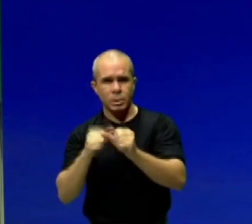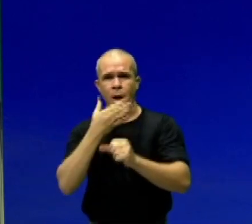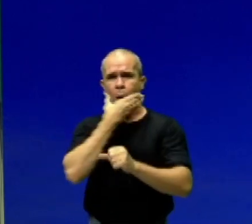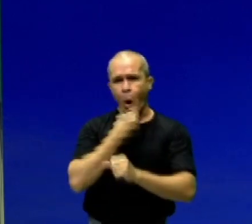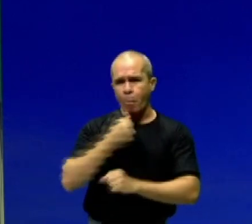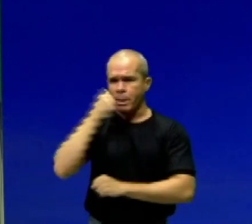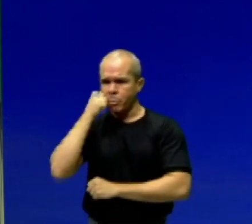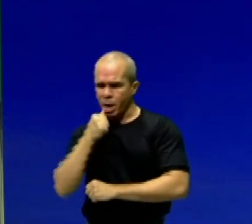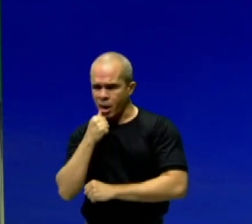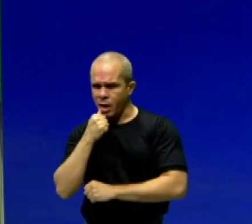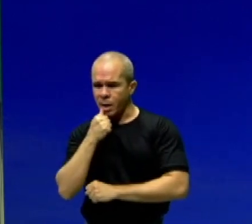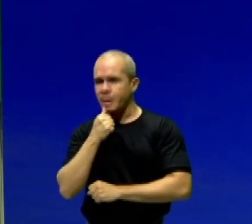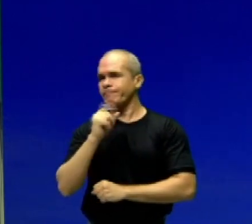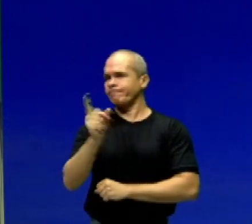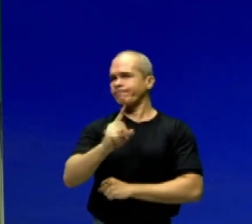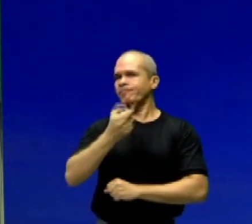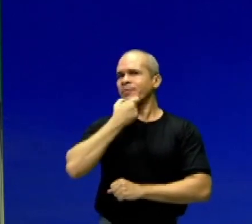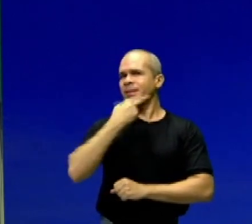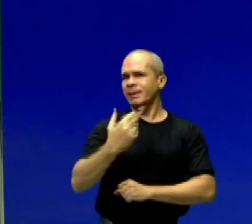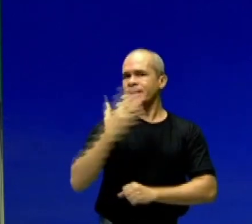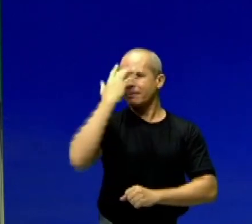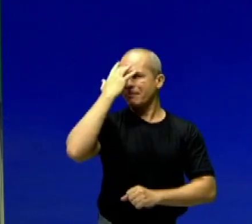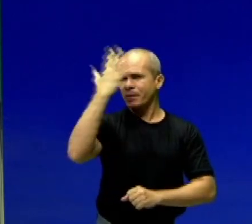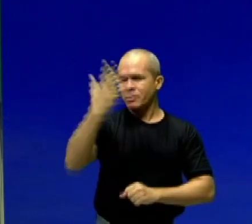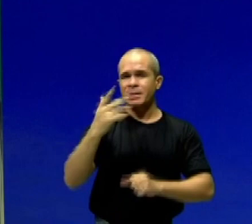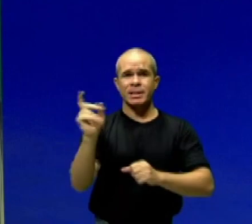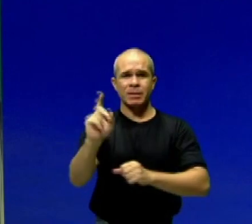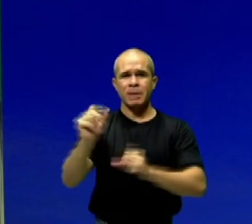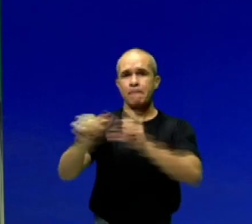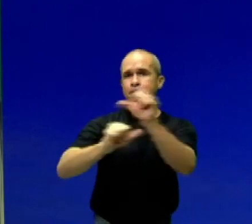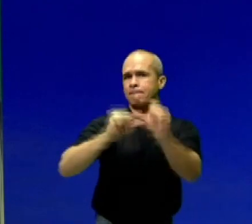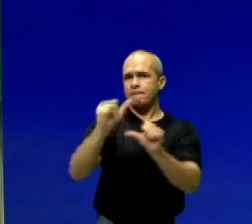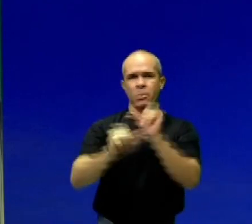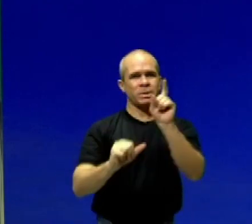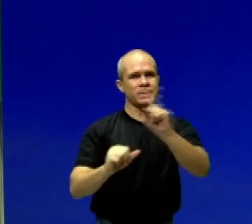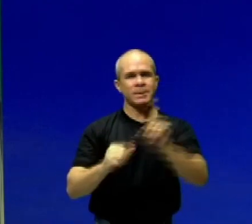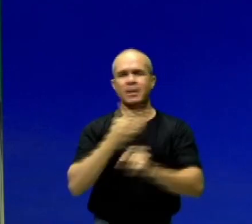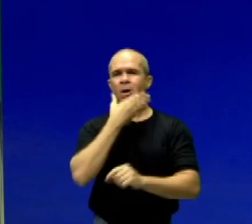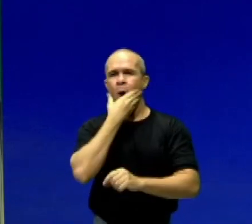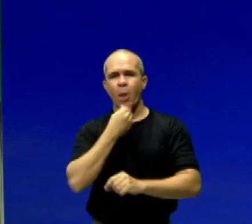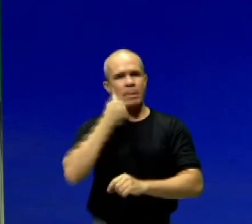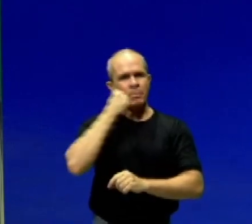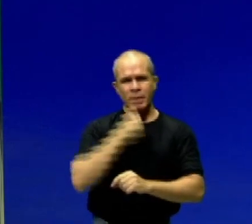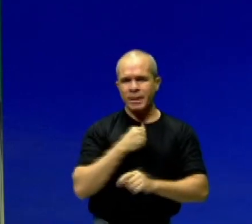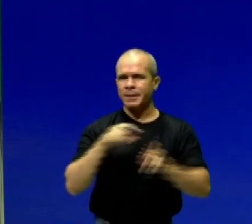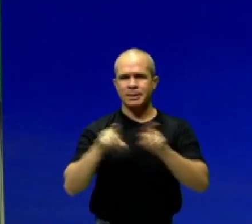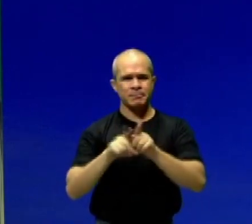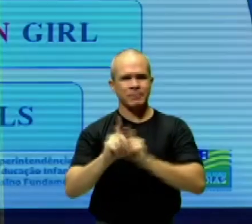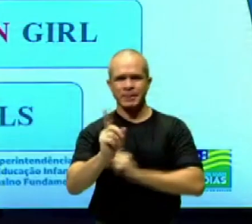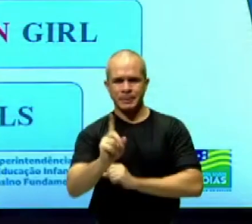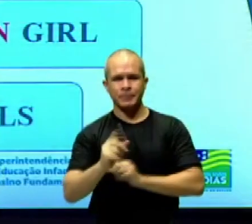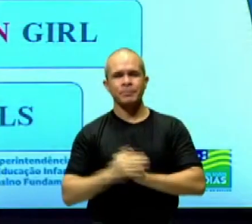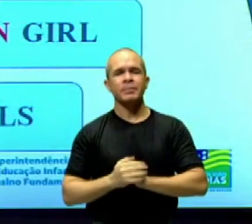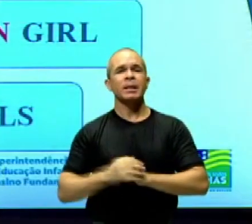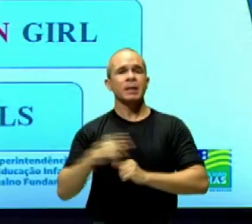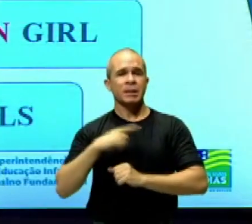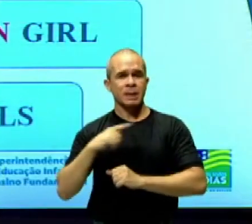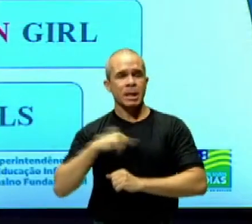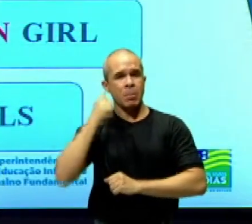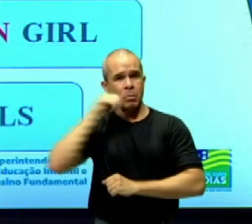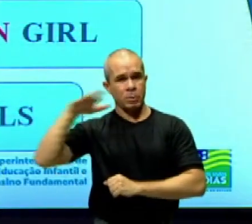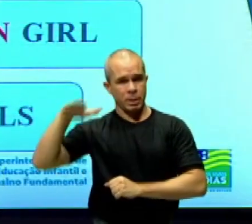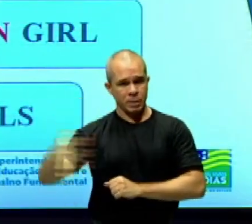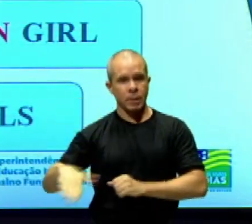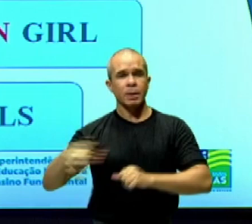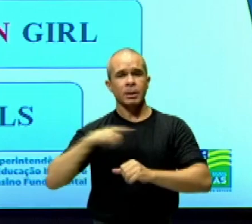Não, gente, em inglês é um pouco mais fácil. Nós não temos flexão de gênero e número. Se eu quiser falar a Brazilian girls,